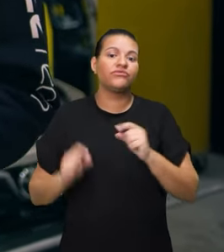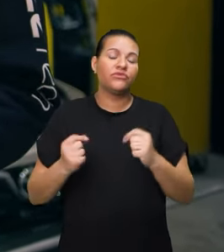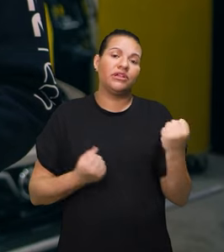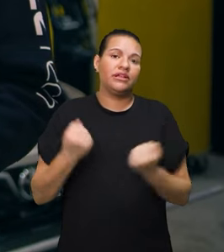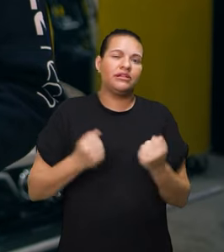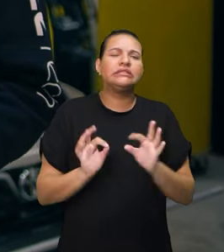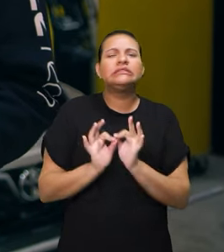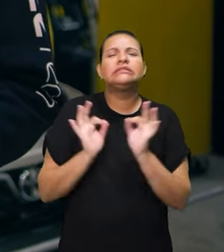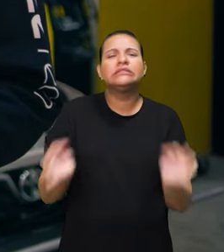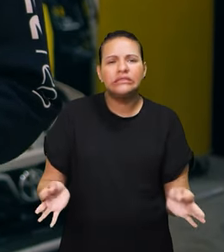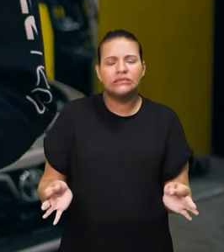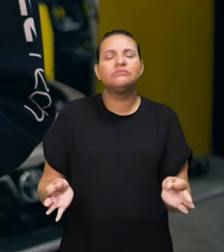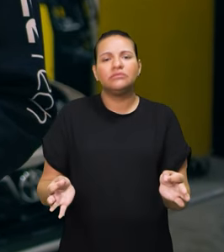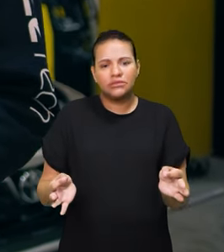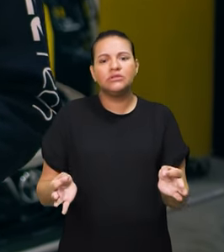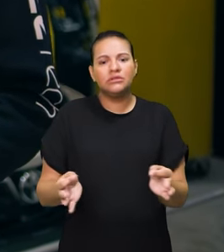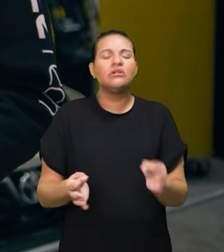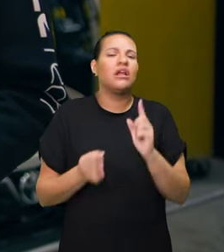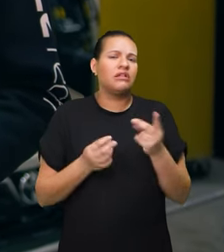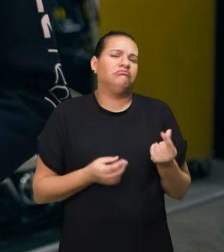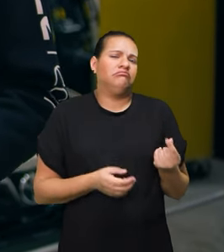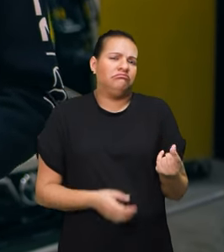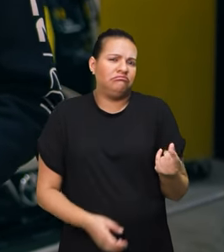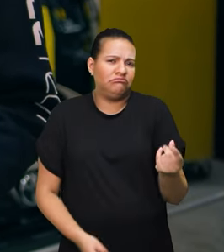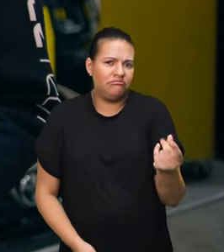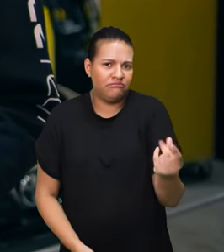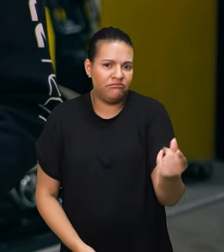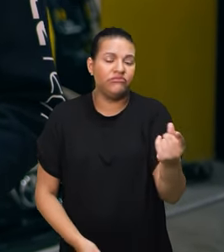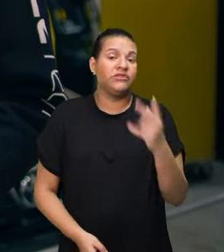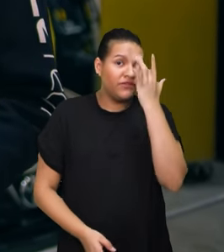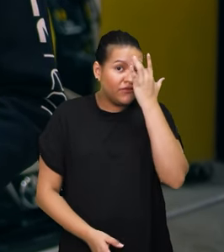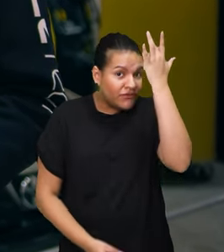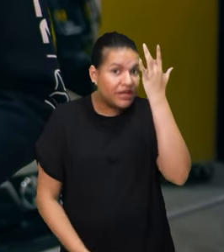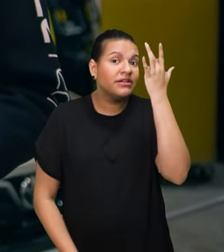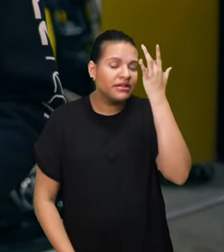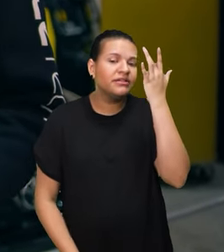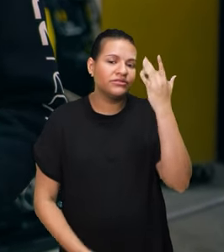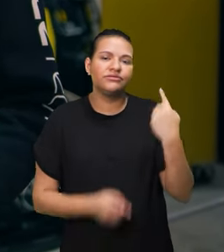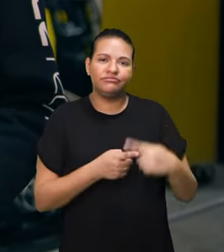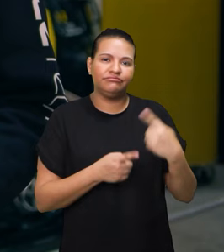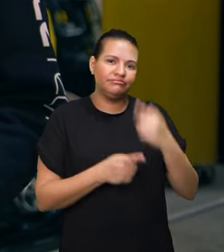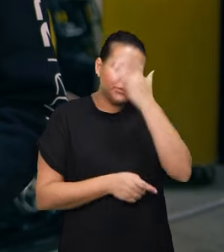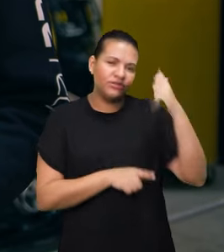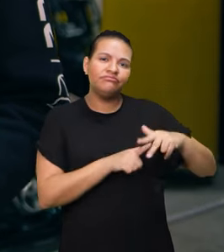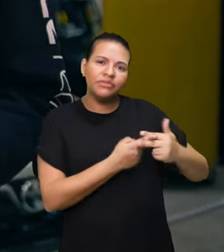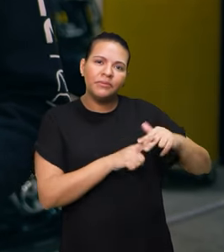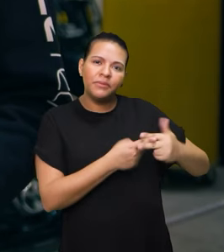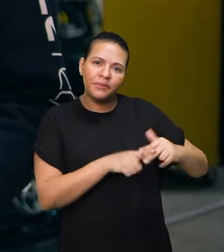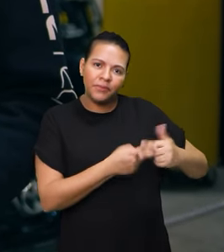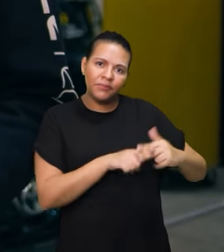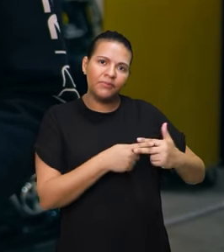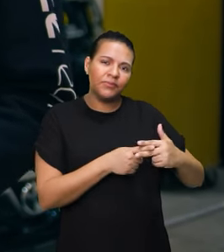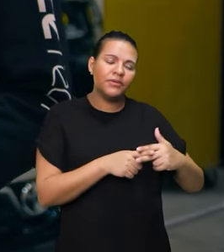ae de ser um carro mais simples de ser um carro mais durável um carro mais fácil aone é branco tem